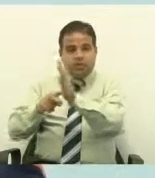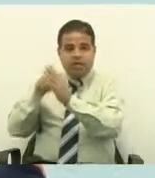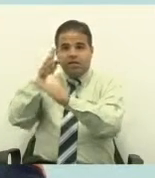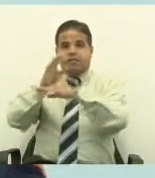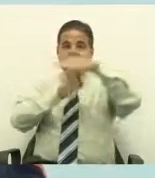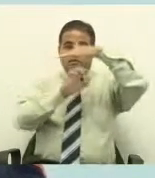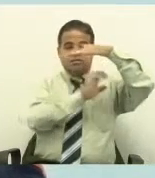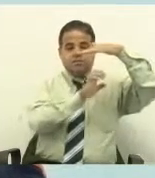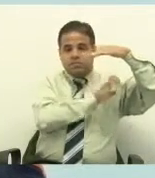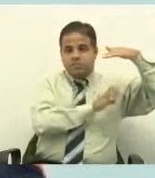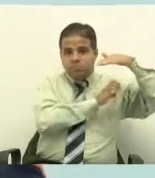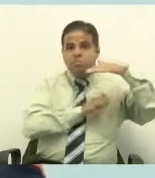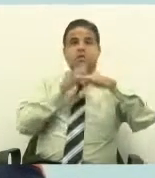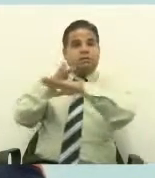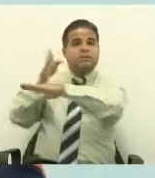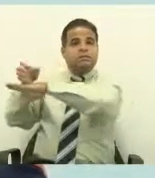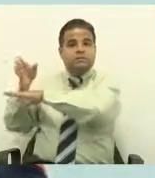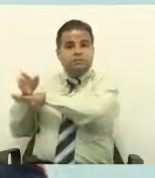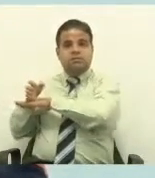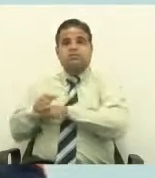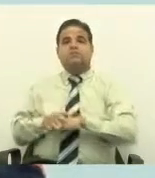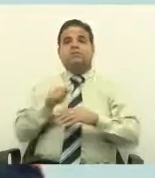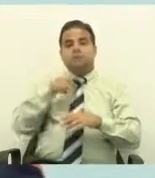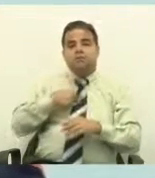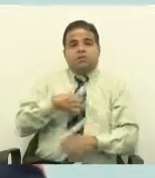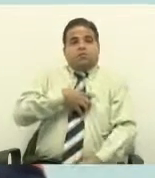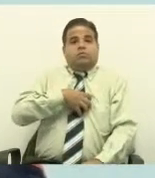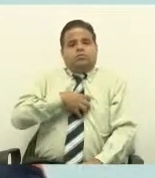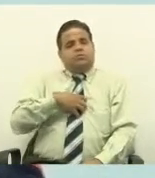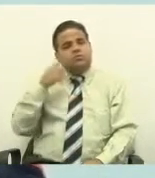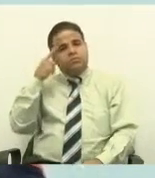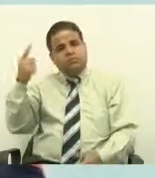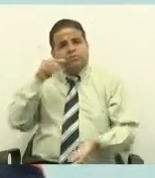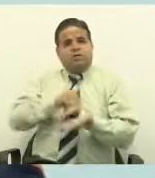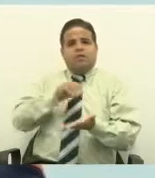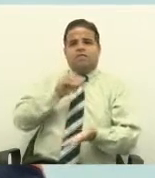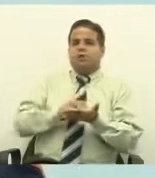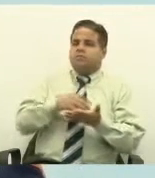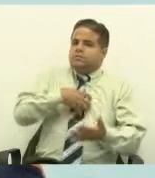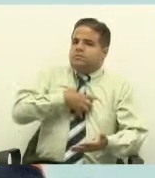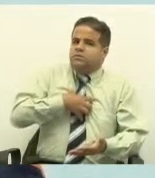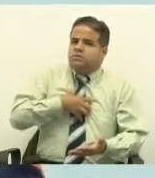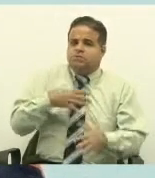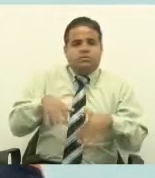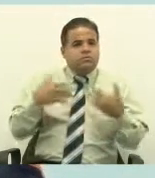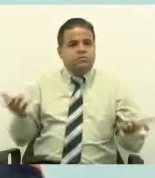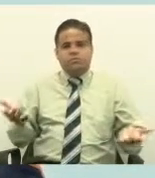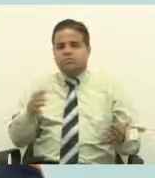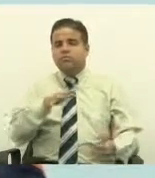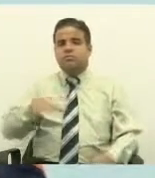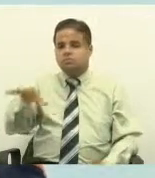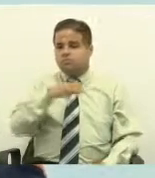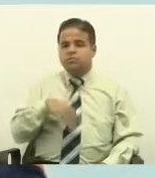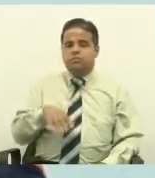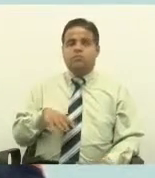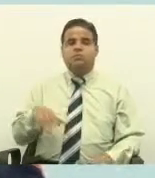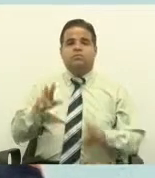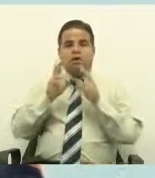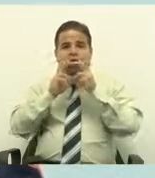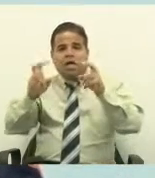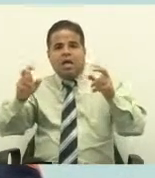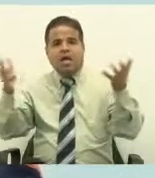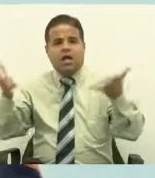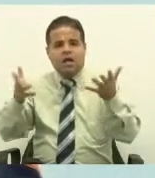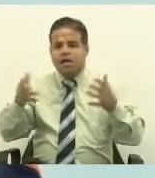empresas. E eu estou sentindo essa ausência, né, no tal gritante hoje,